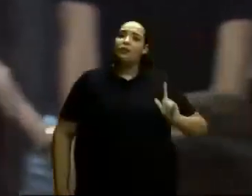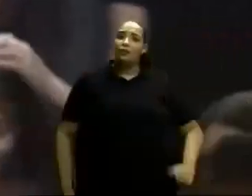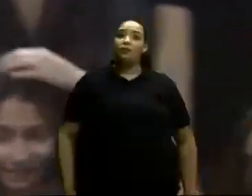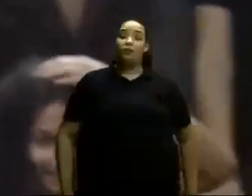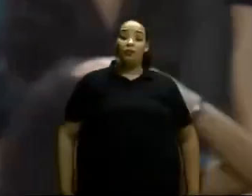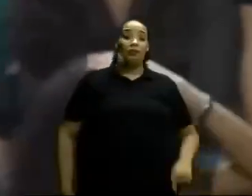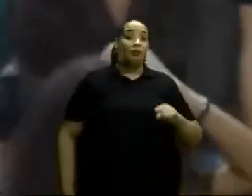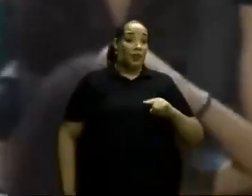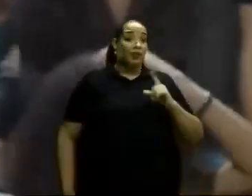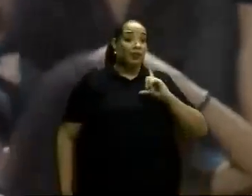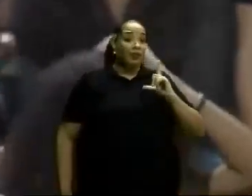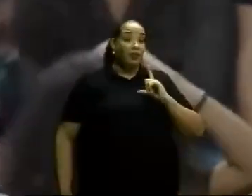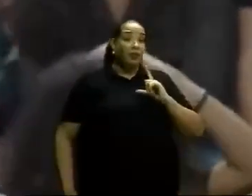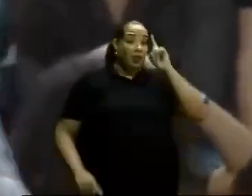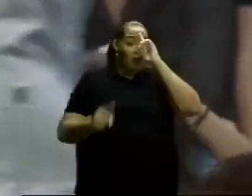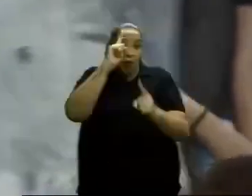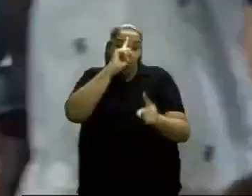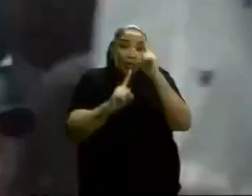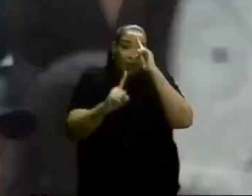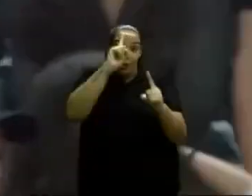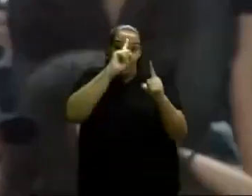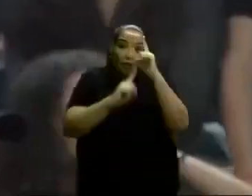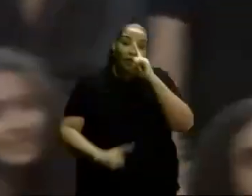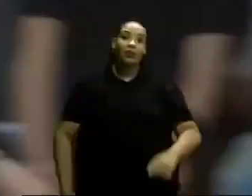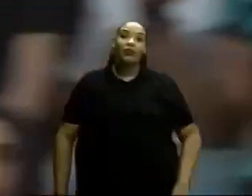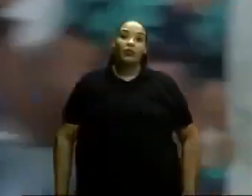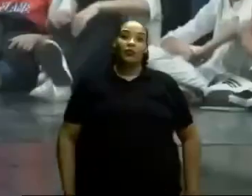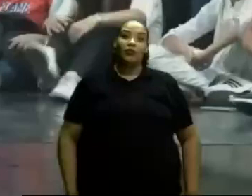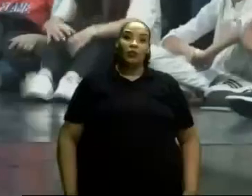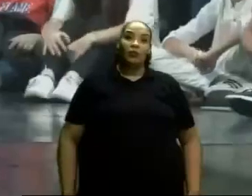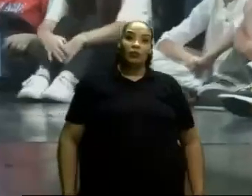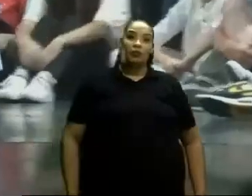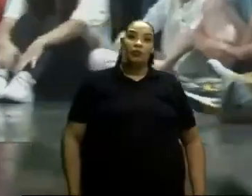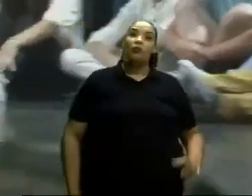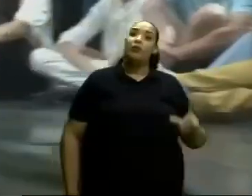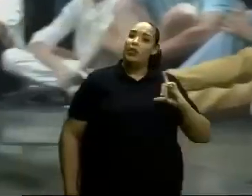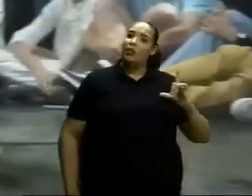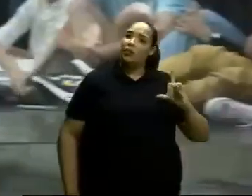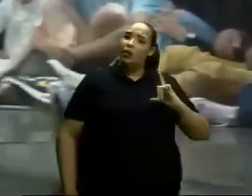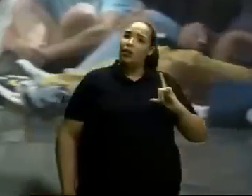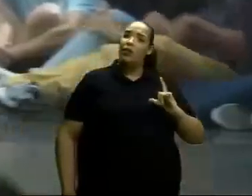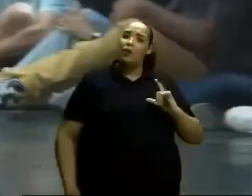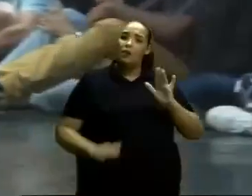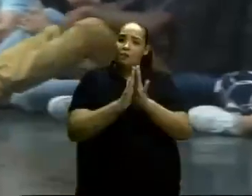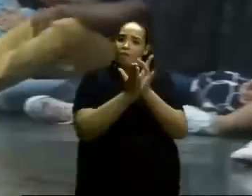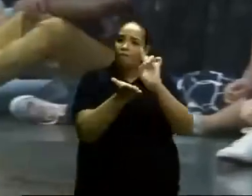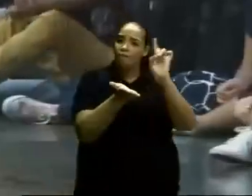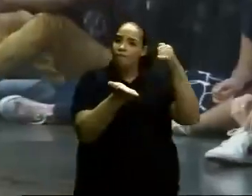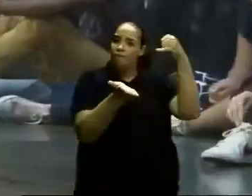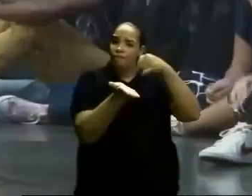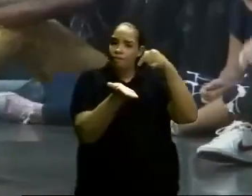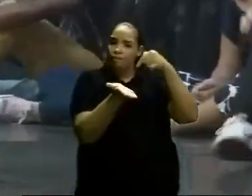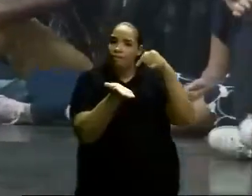Quando você está debaixo de uma palavra, meu retorno foi embora, me ajuda aqui. Quando você está debaixo de uma